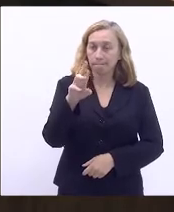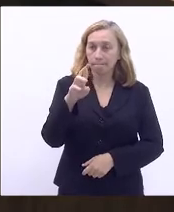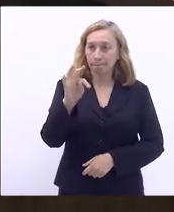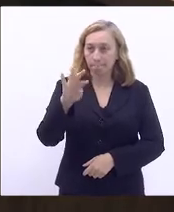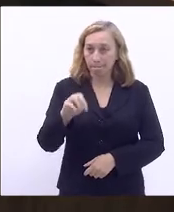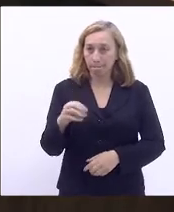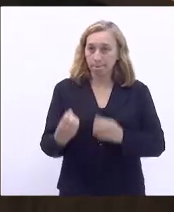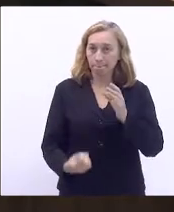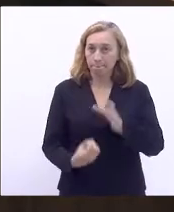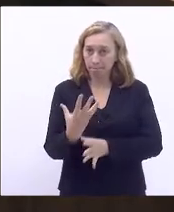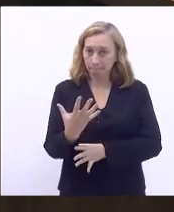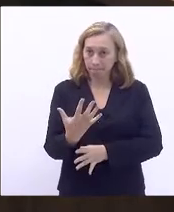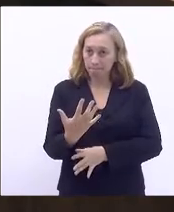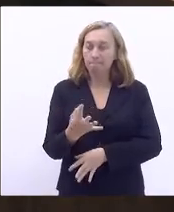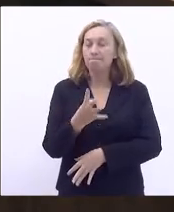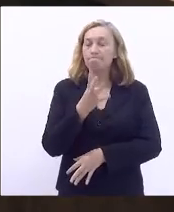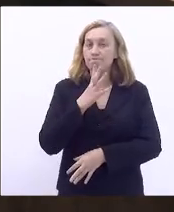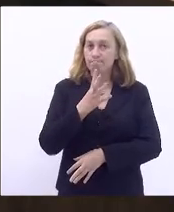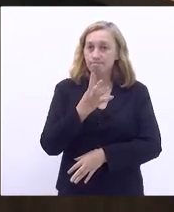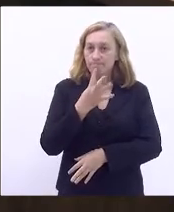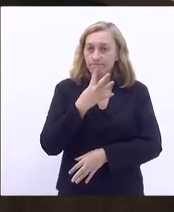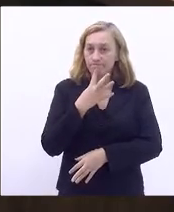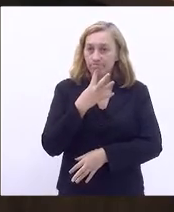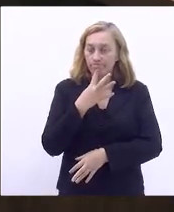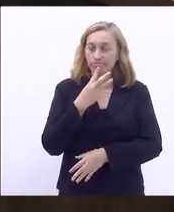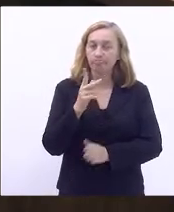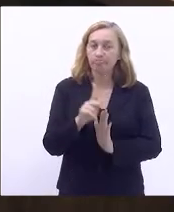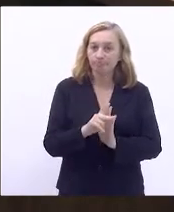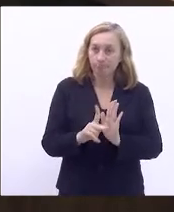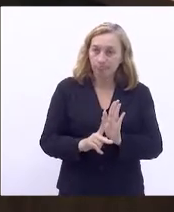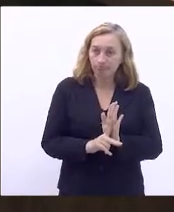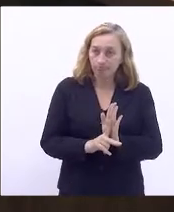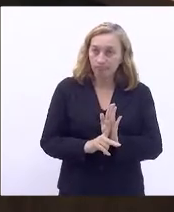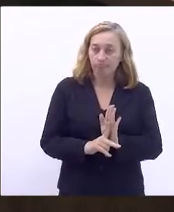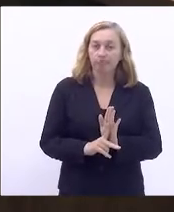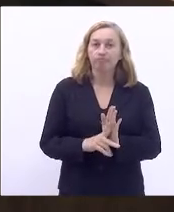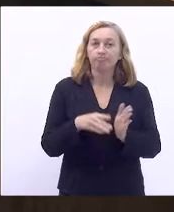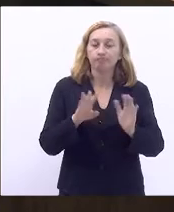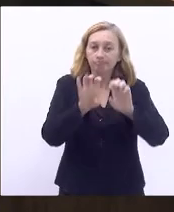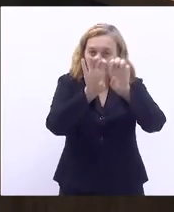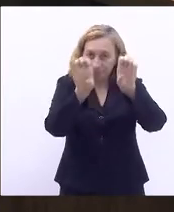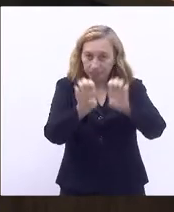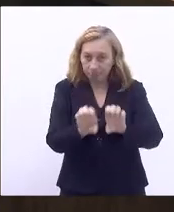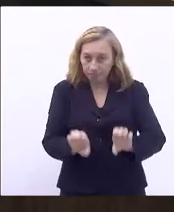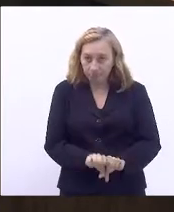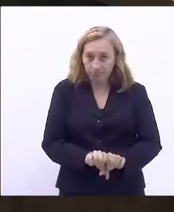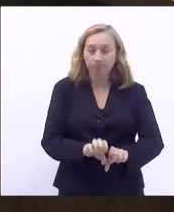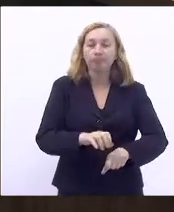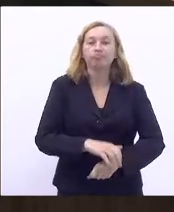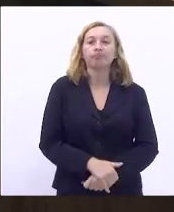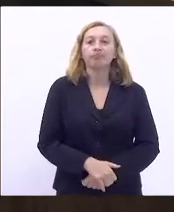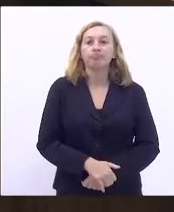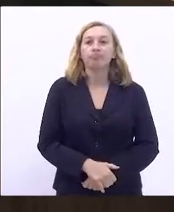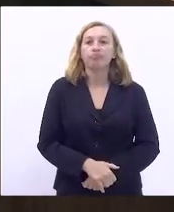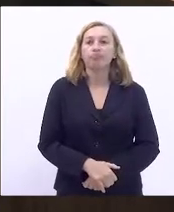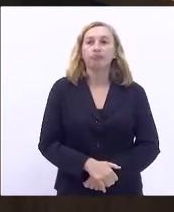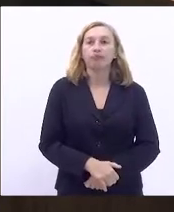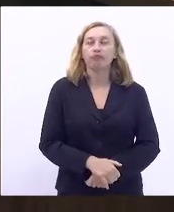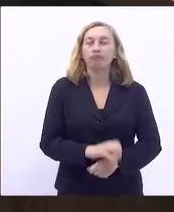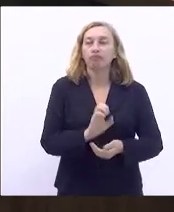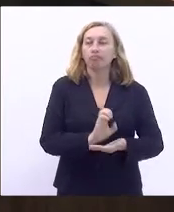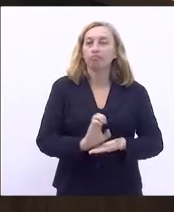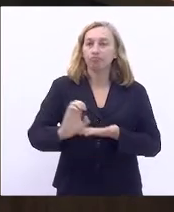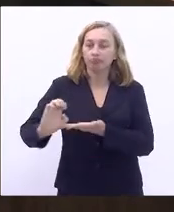produtivo. Conheço o projeto na sua estrutura, que exportava